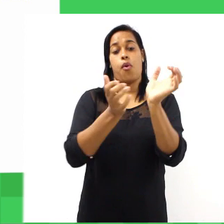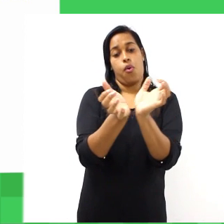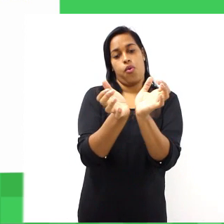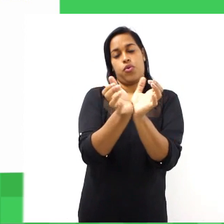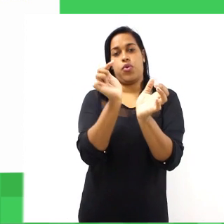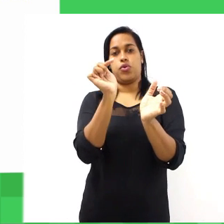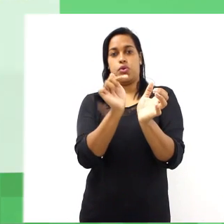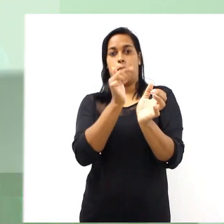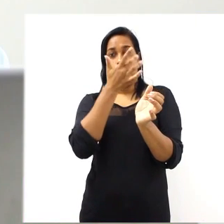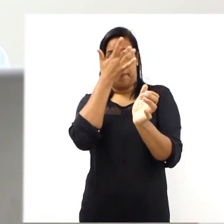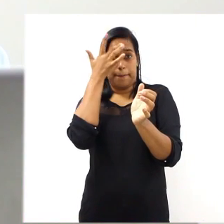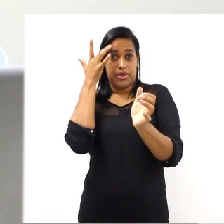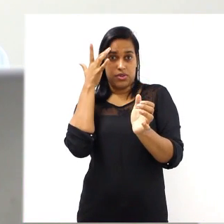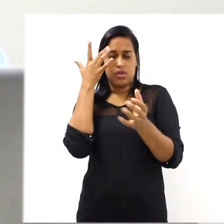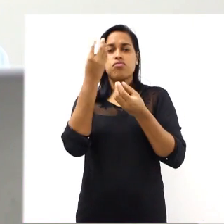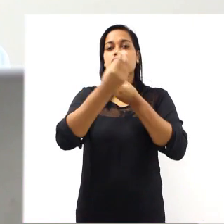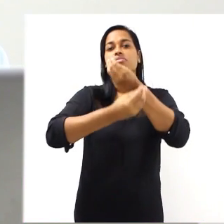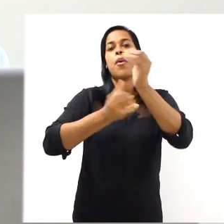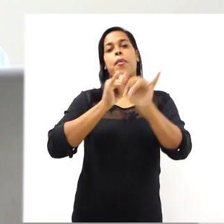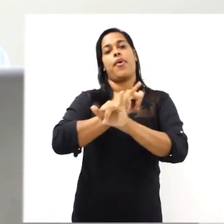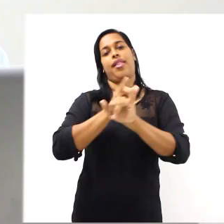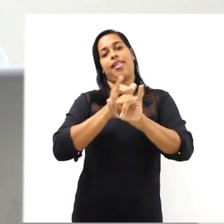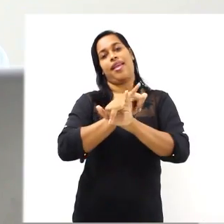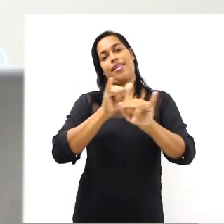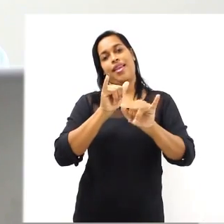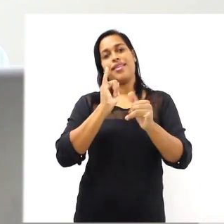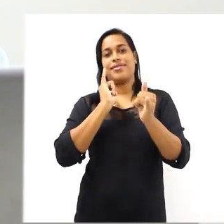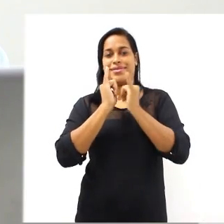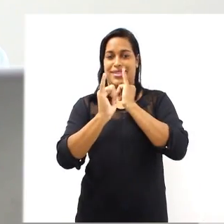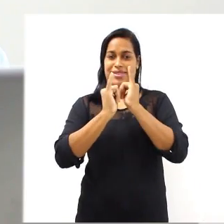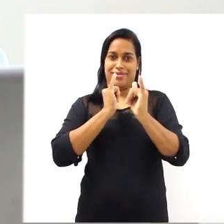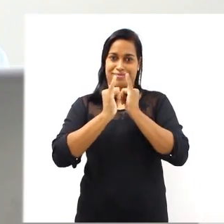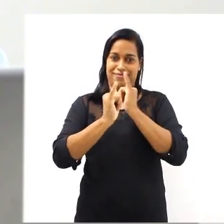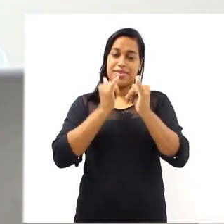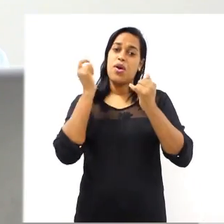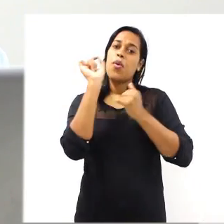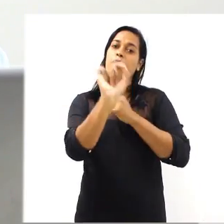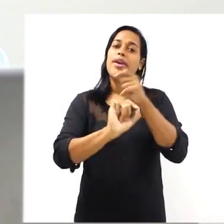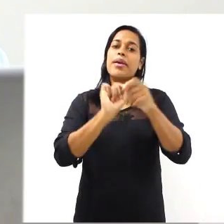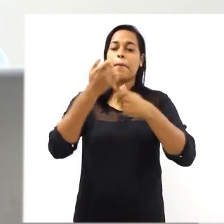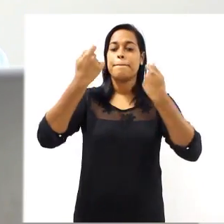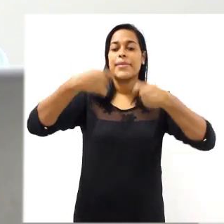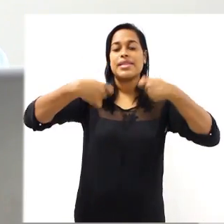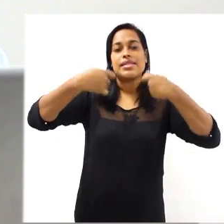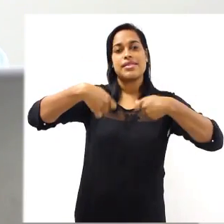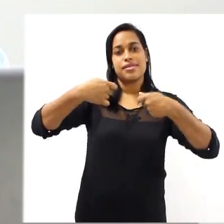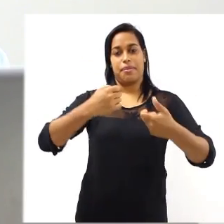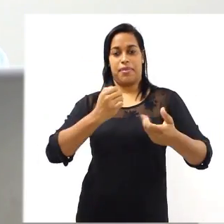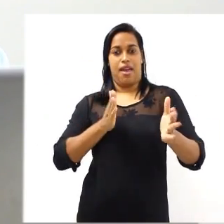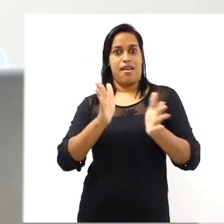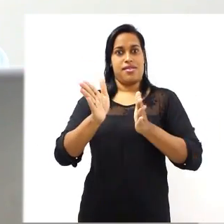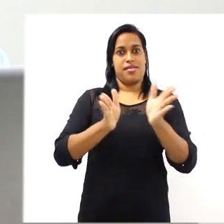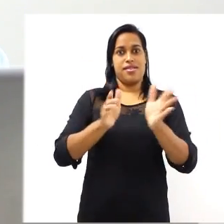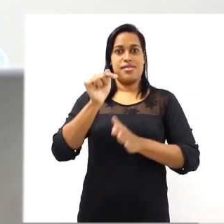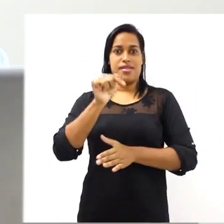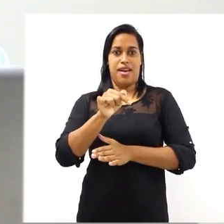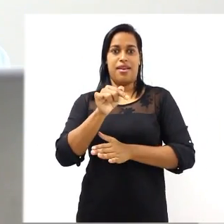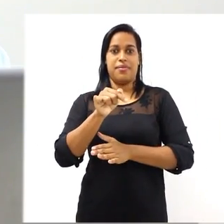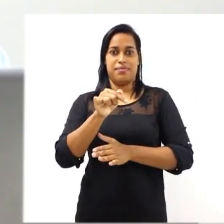pessoas através da internet. O que é necessário para acessar esse